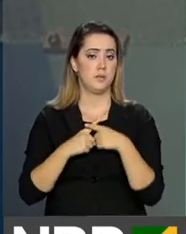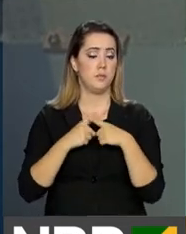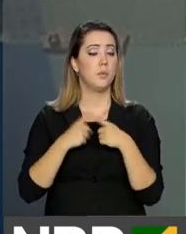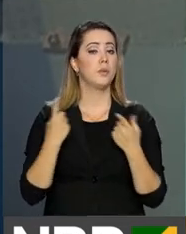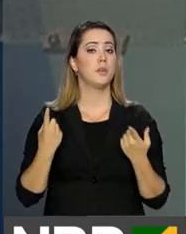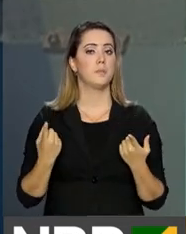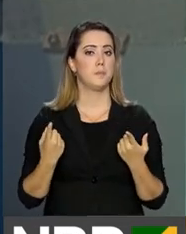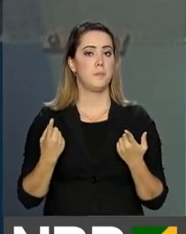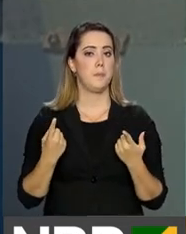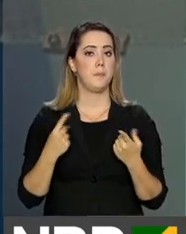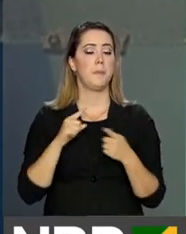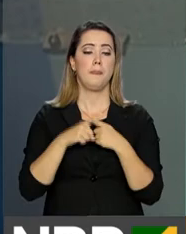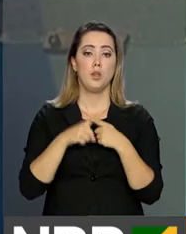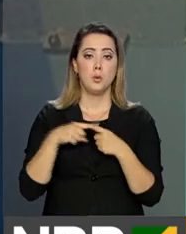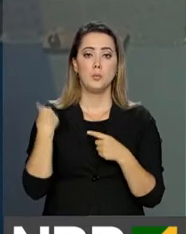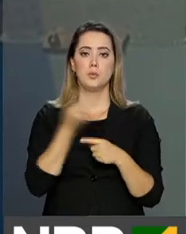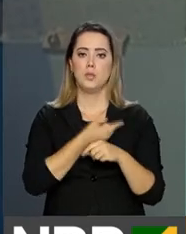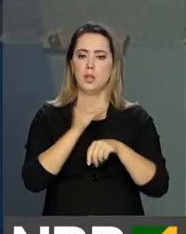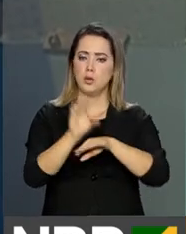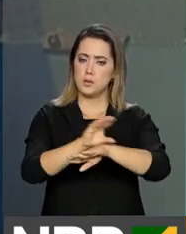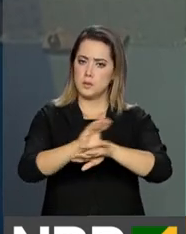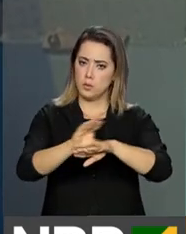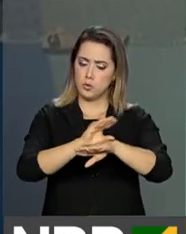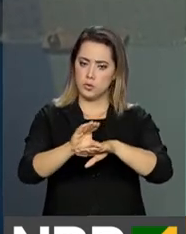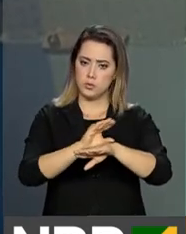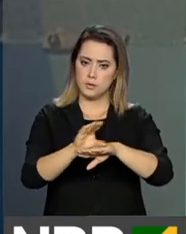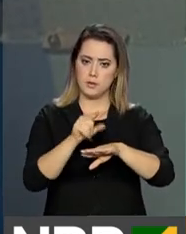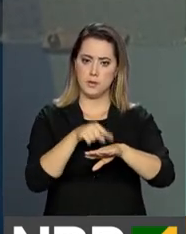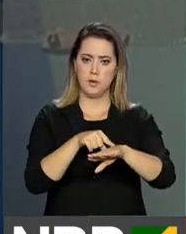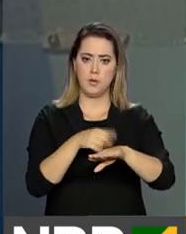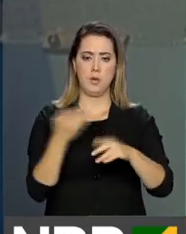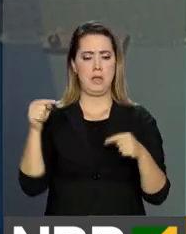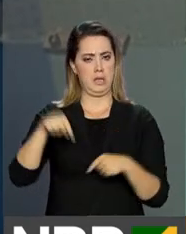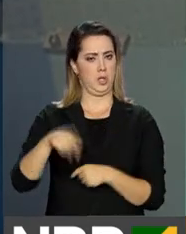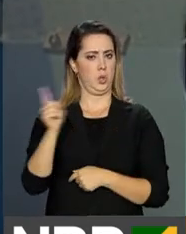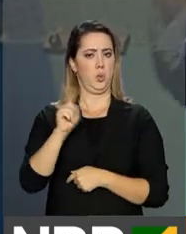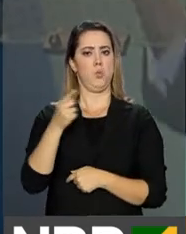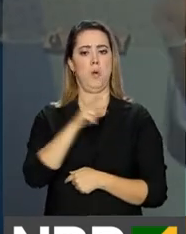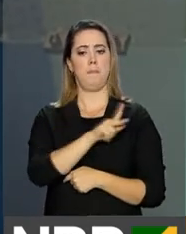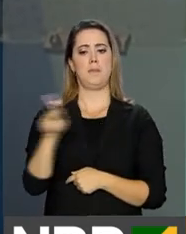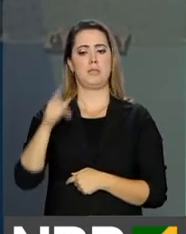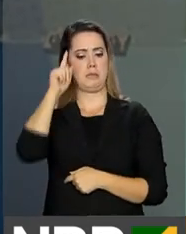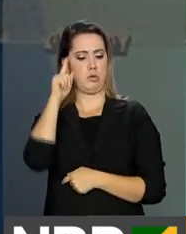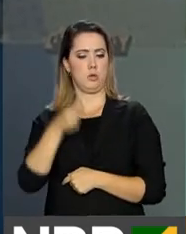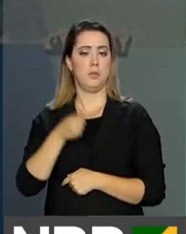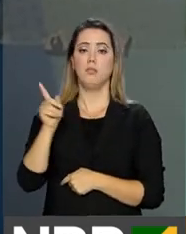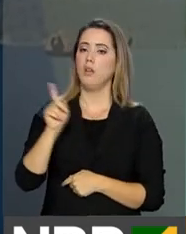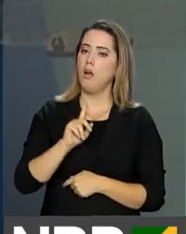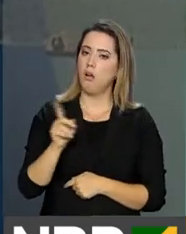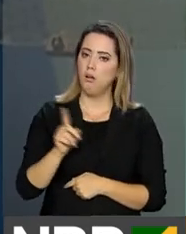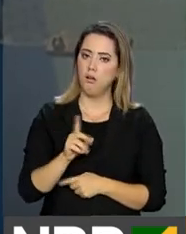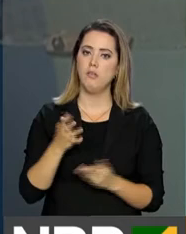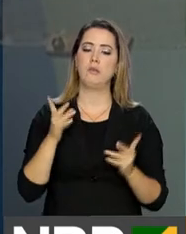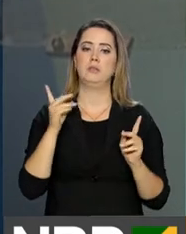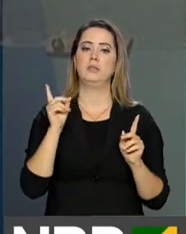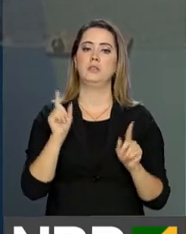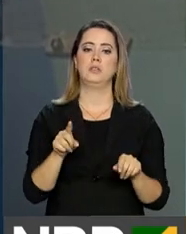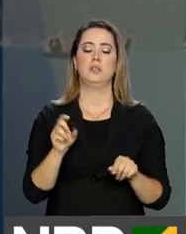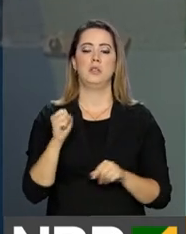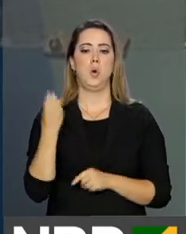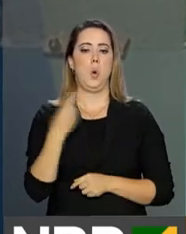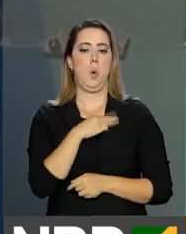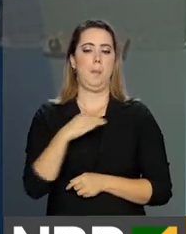fundamental, a nossa Constituição, porque também aqui não é o presidente da República que determina, não é? Ou